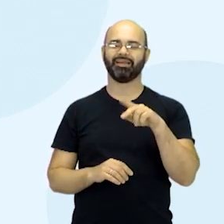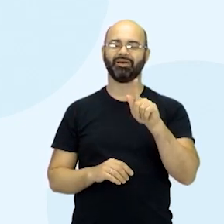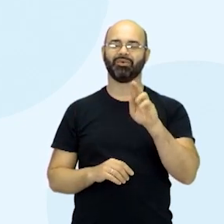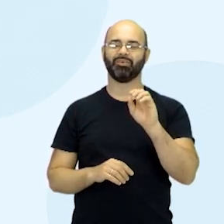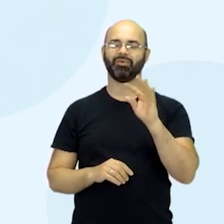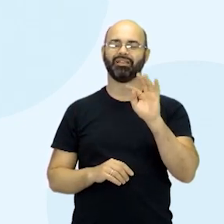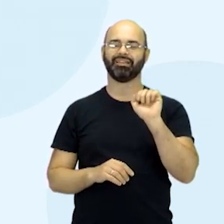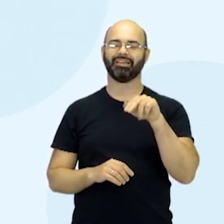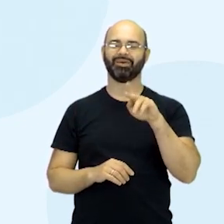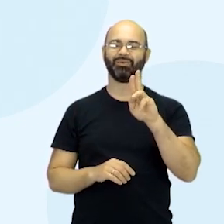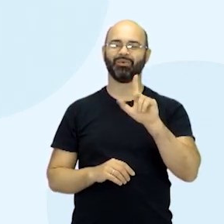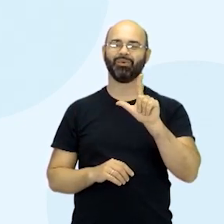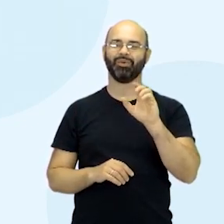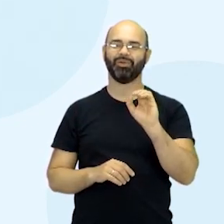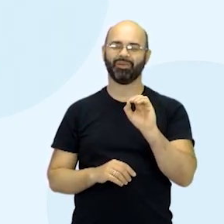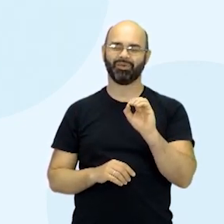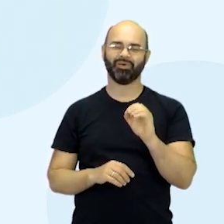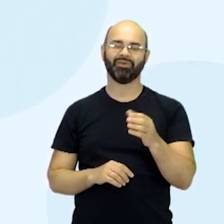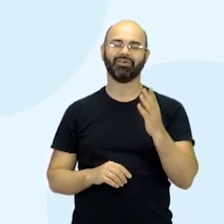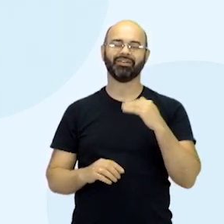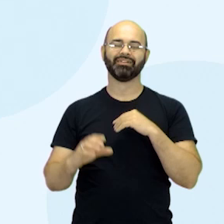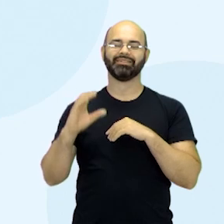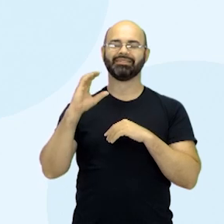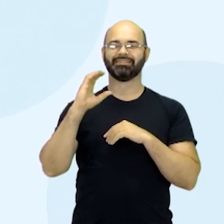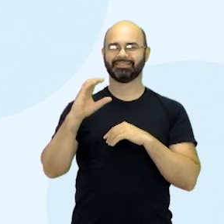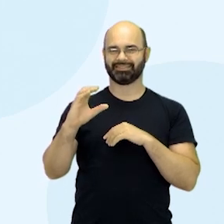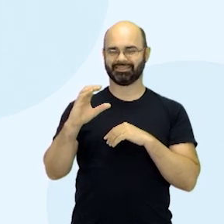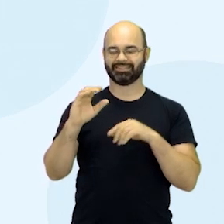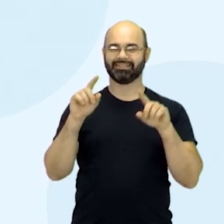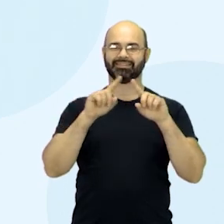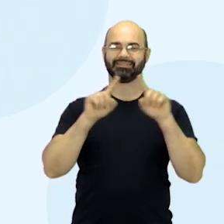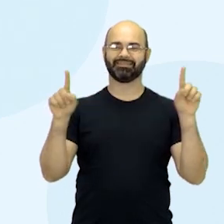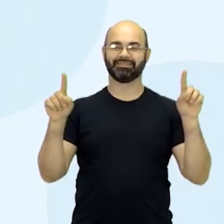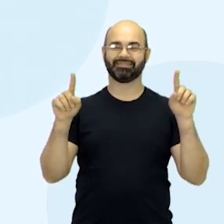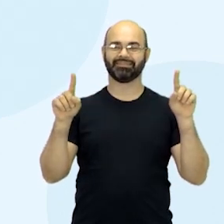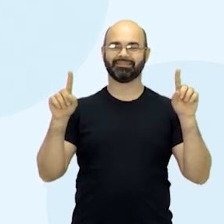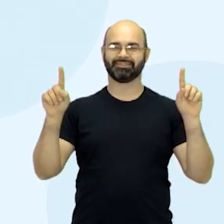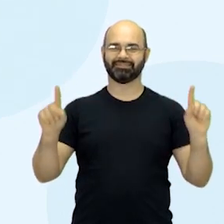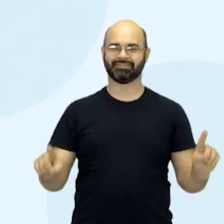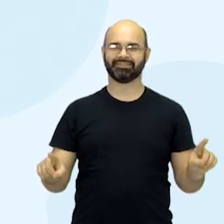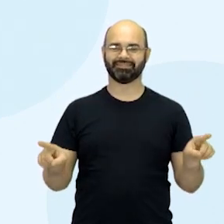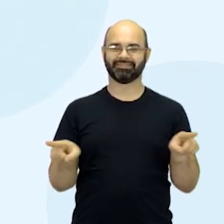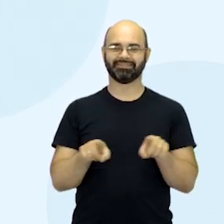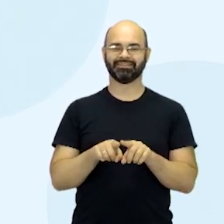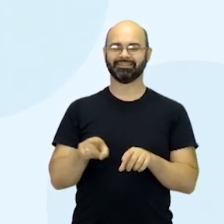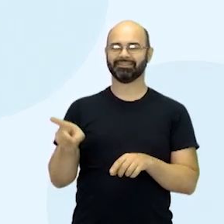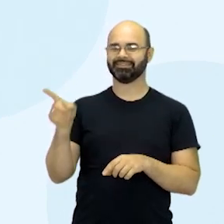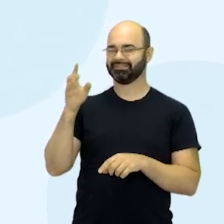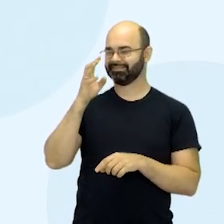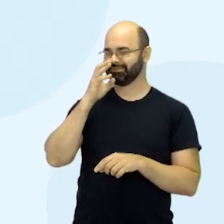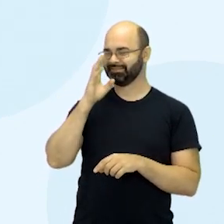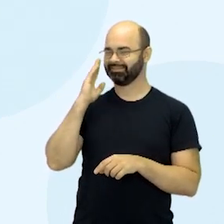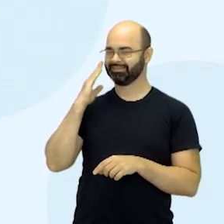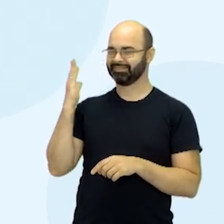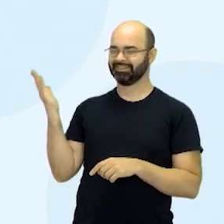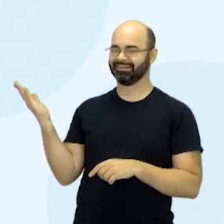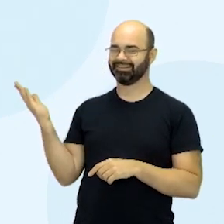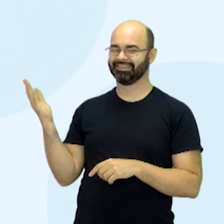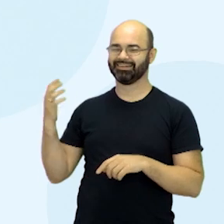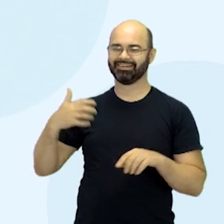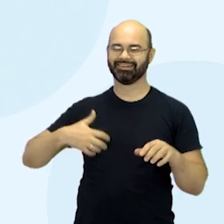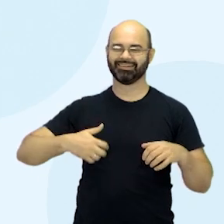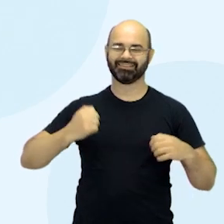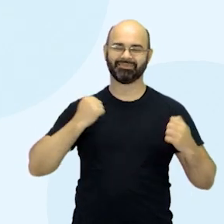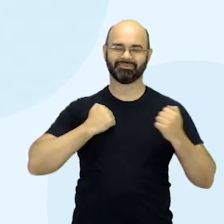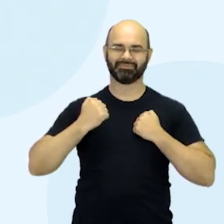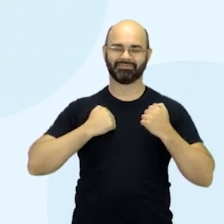orangotângulo. E alternativa C, retângulo. Olha que bonito o nosso orangotângulo. Olha só, muito